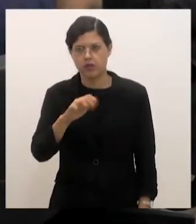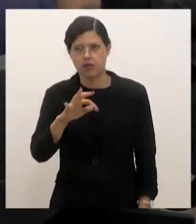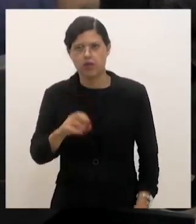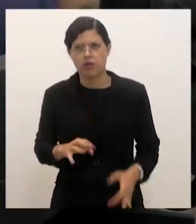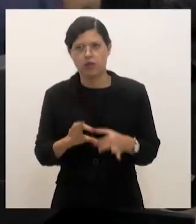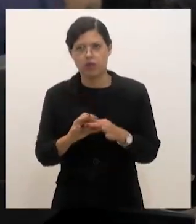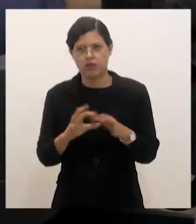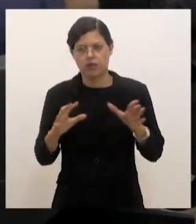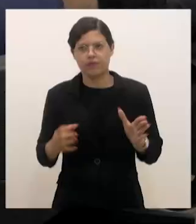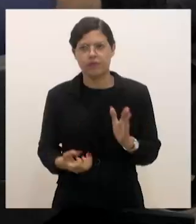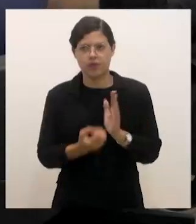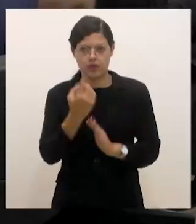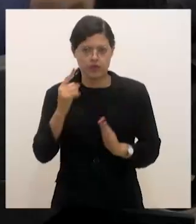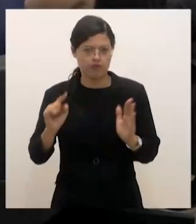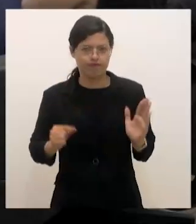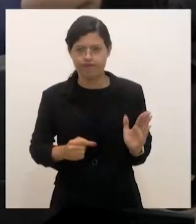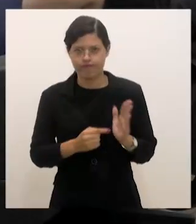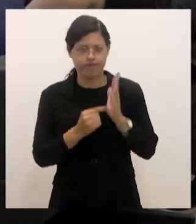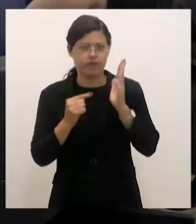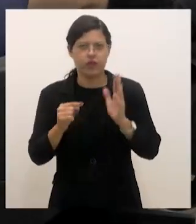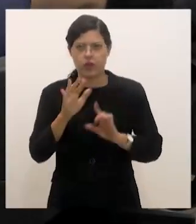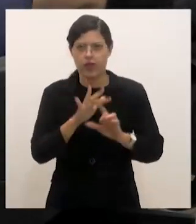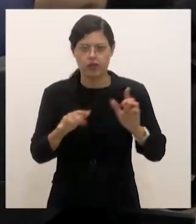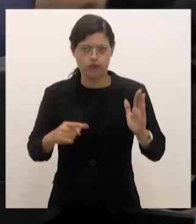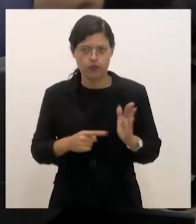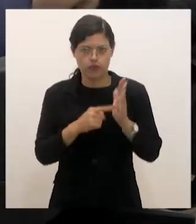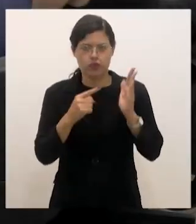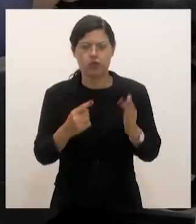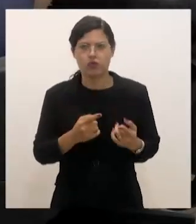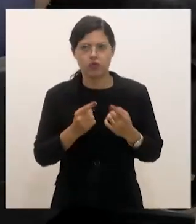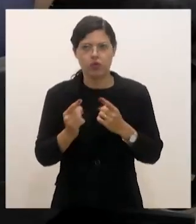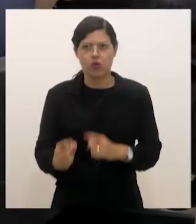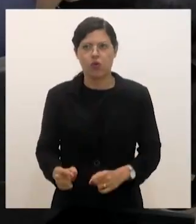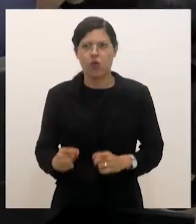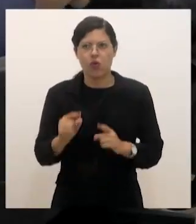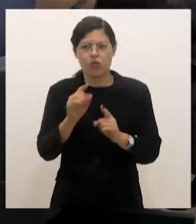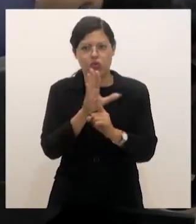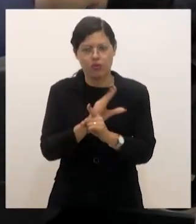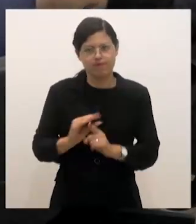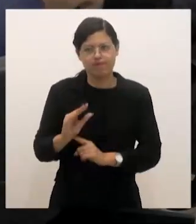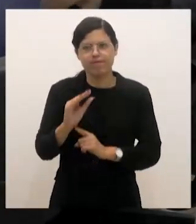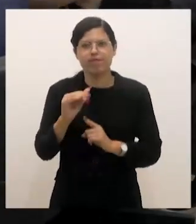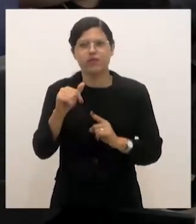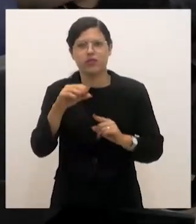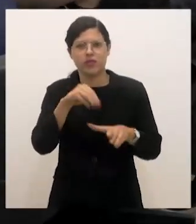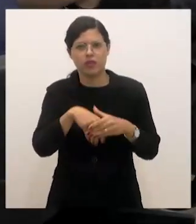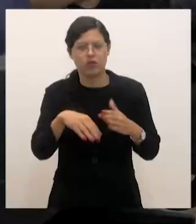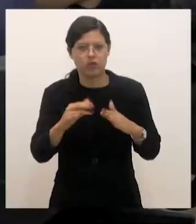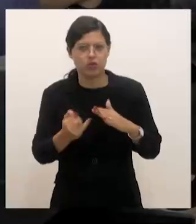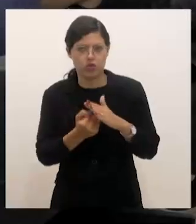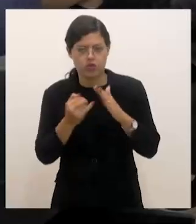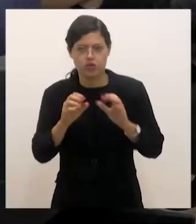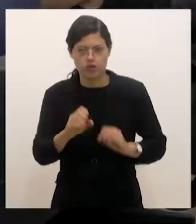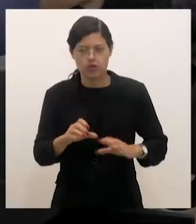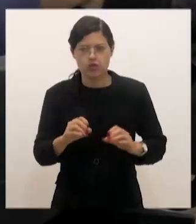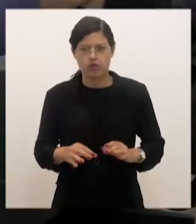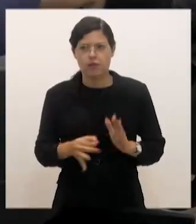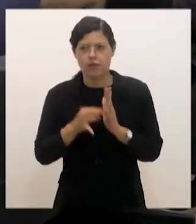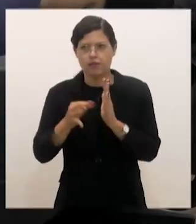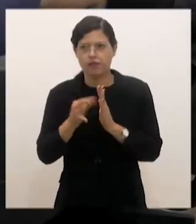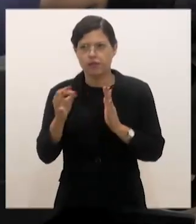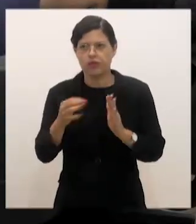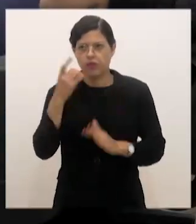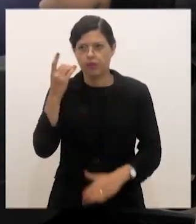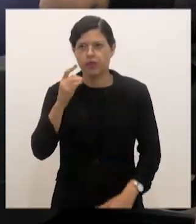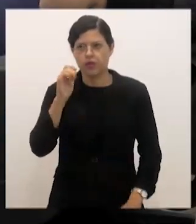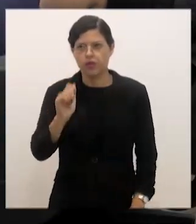implementação de um canal de denúncias contra a importunação sexual nas instituições da rede estadual de ensino. Para parecer, deputado Alexandre Knoploch, item